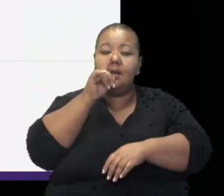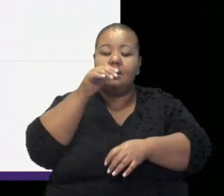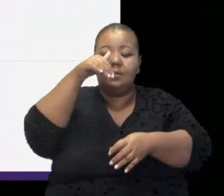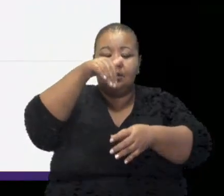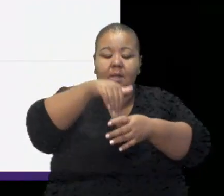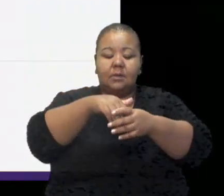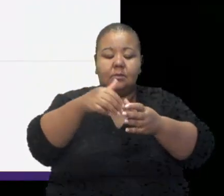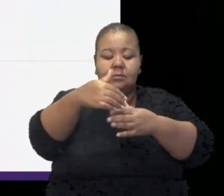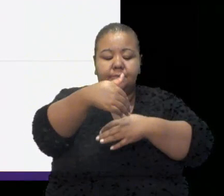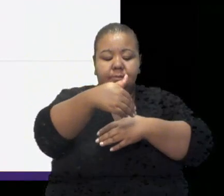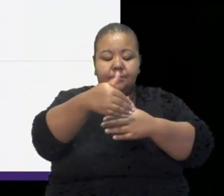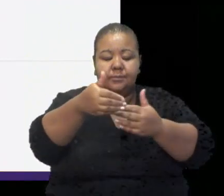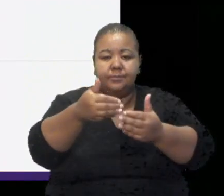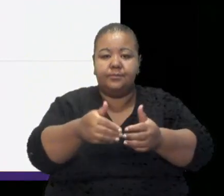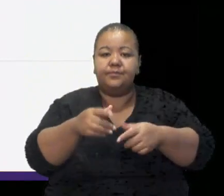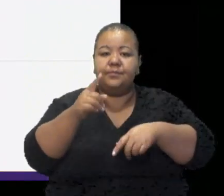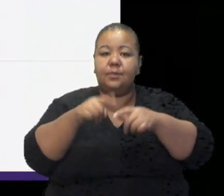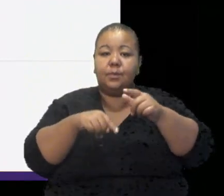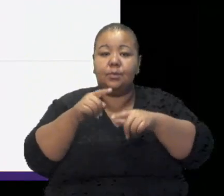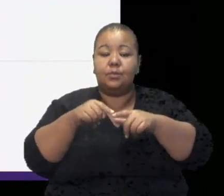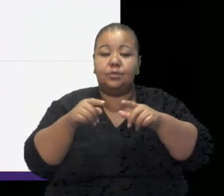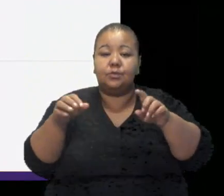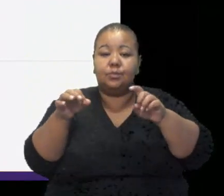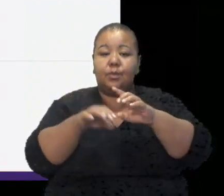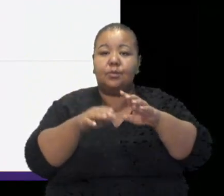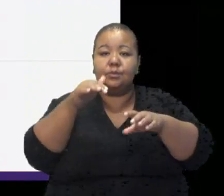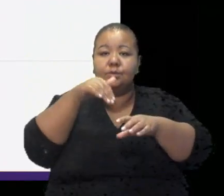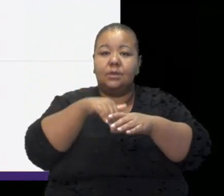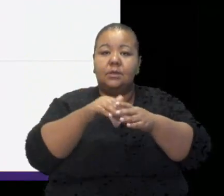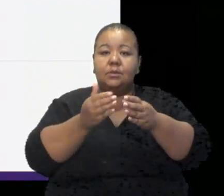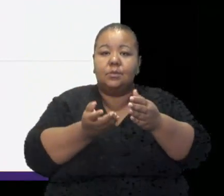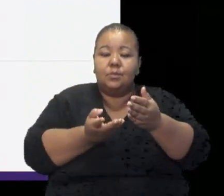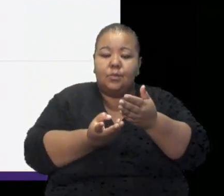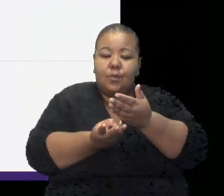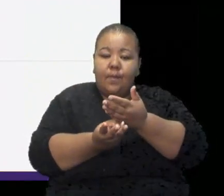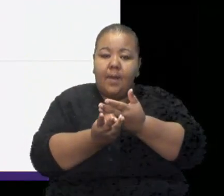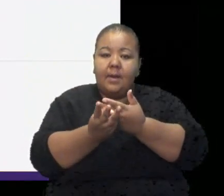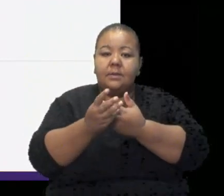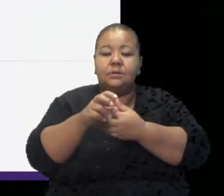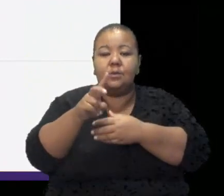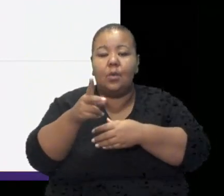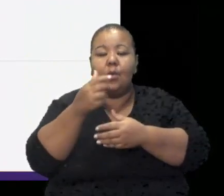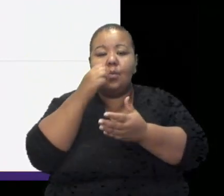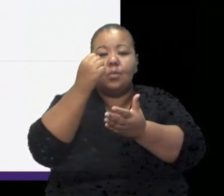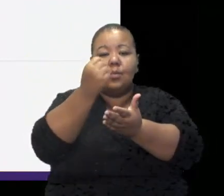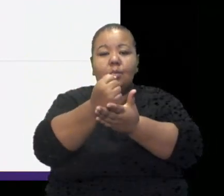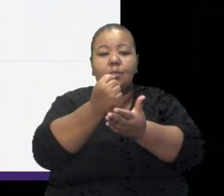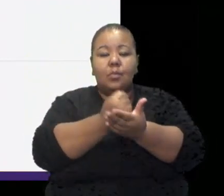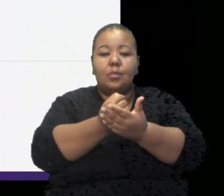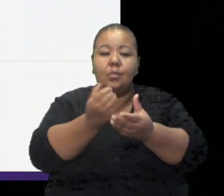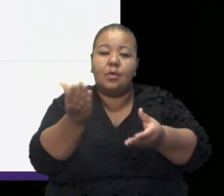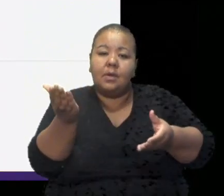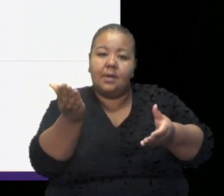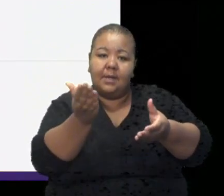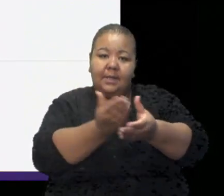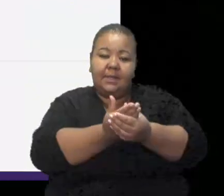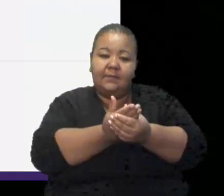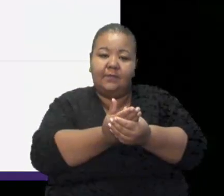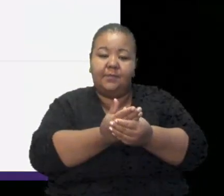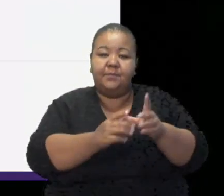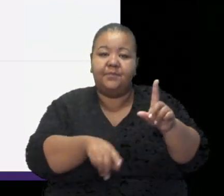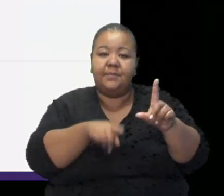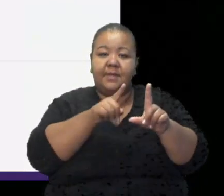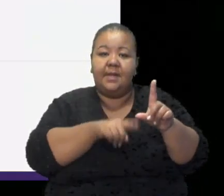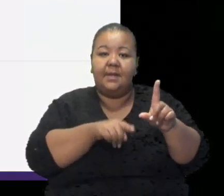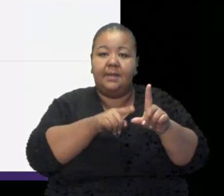containers, produtos acabados em pallets, ou ainda documentos dentro de arquivos. A letra D, dentro